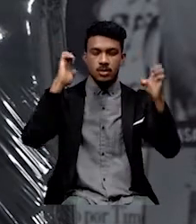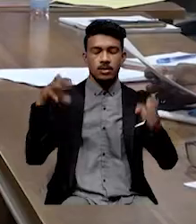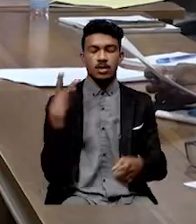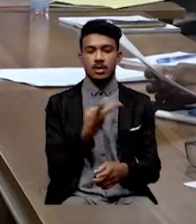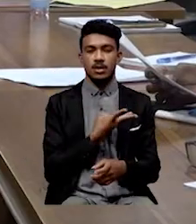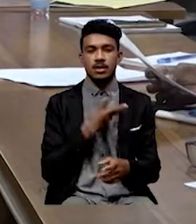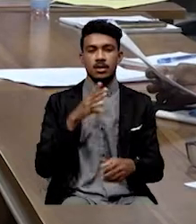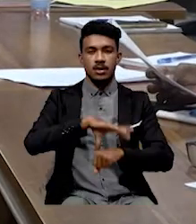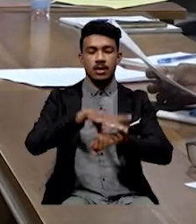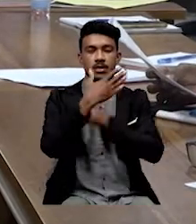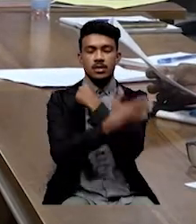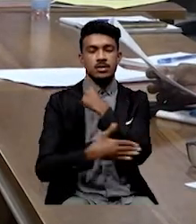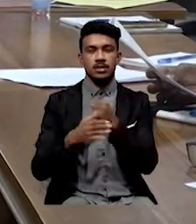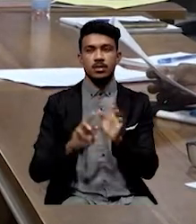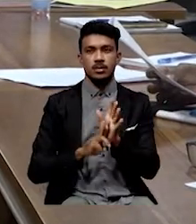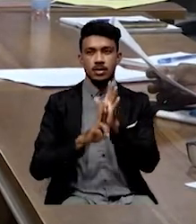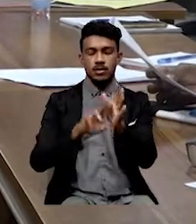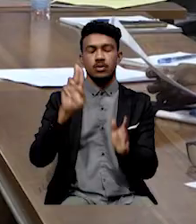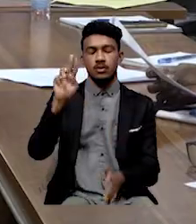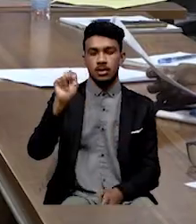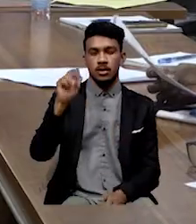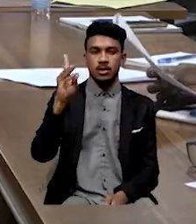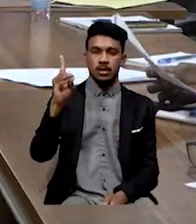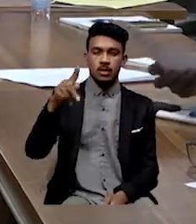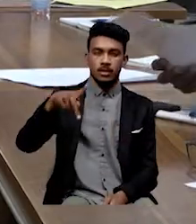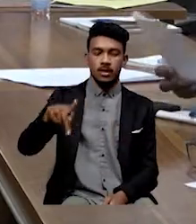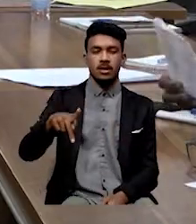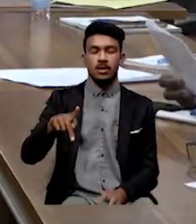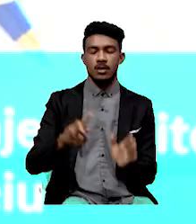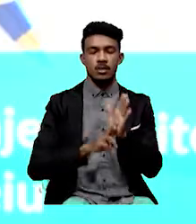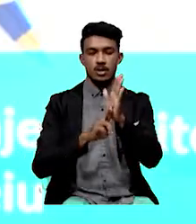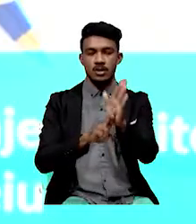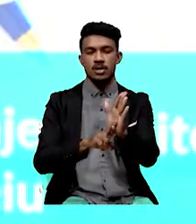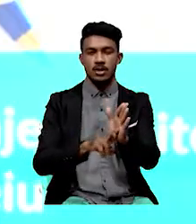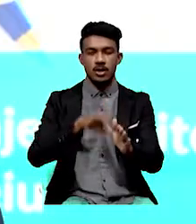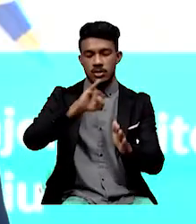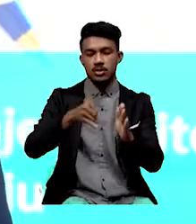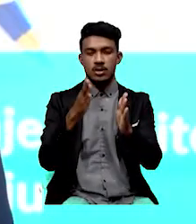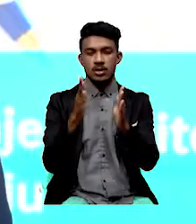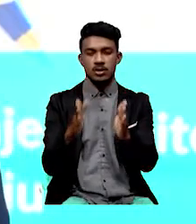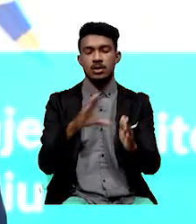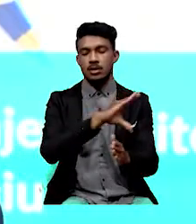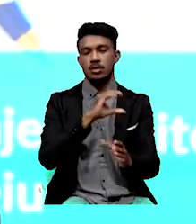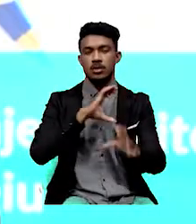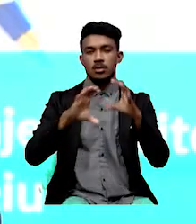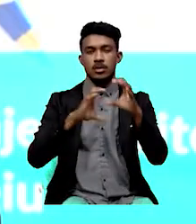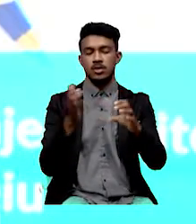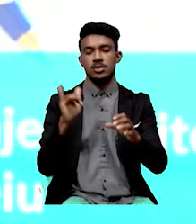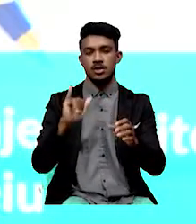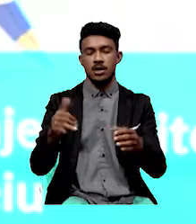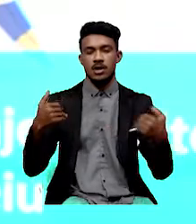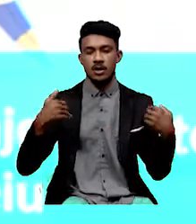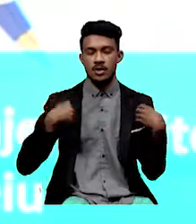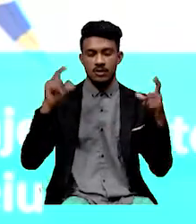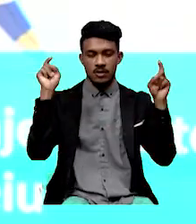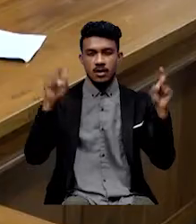nação. Representante UNDP, Tito de Jesus Felipe da Costa Hateten, jornalista no meio comunicação Sira e obrigação